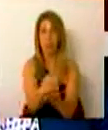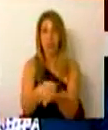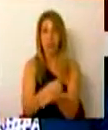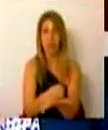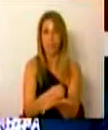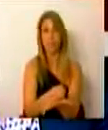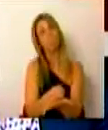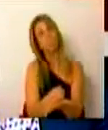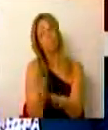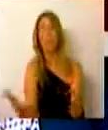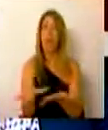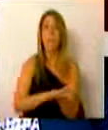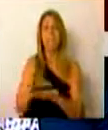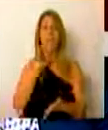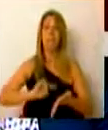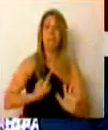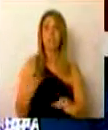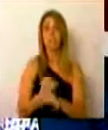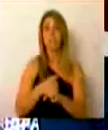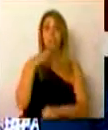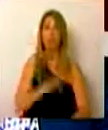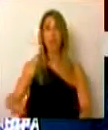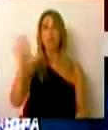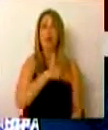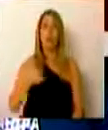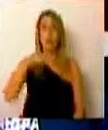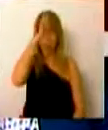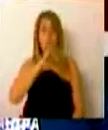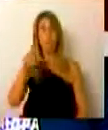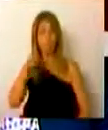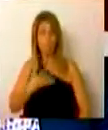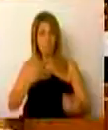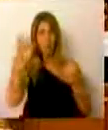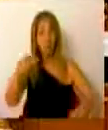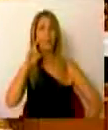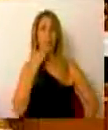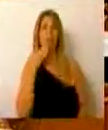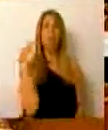é a matriz, necessariamente, do Serviço Nacional de Saúde que este Governo defenderá. Muito obrigado.